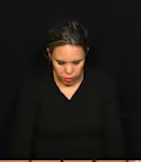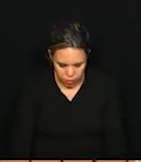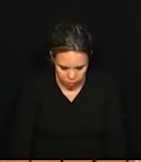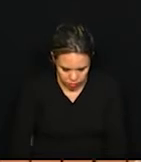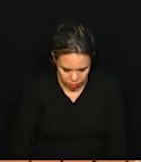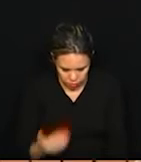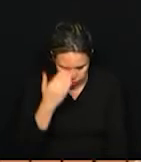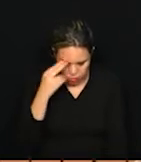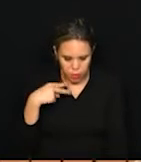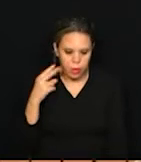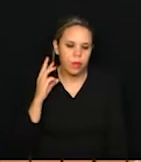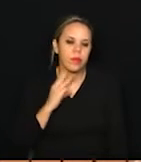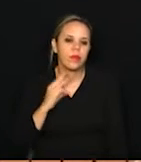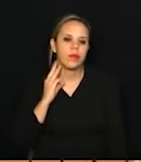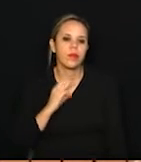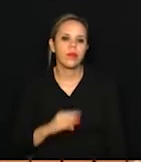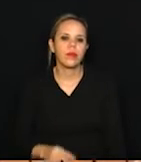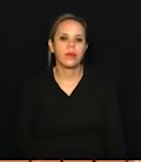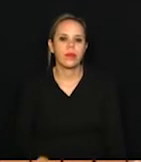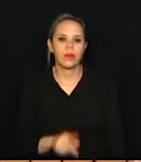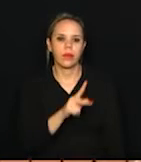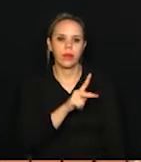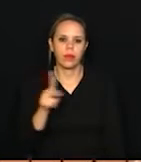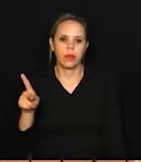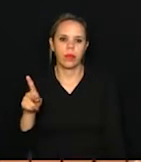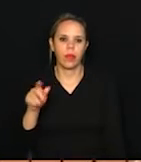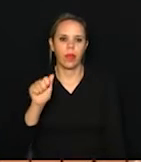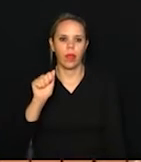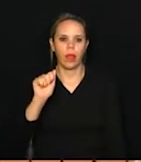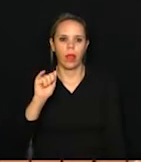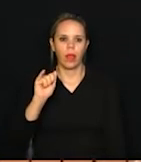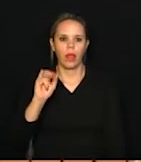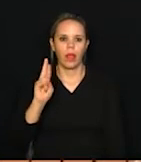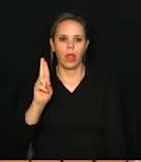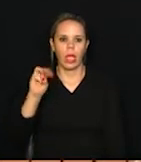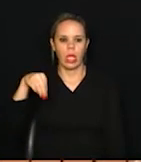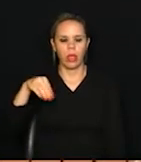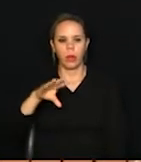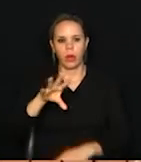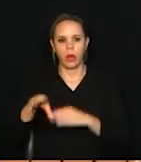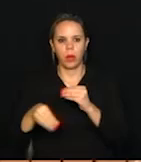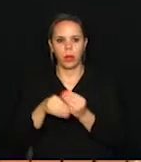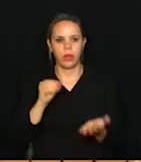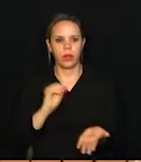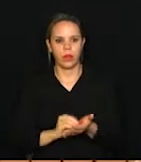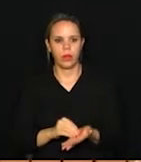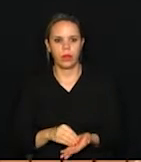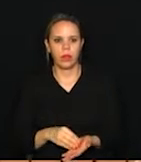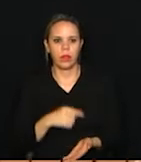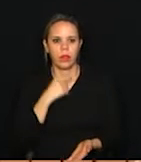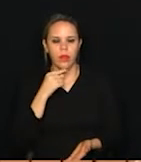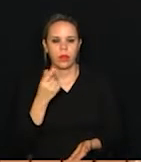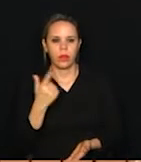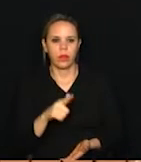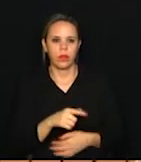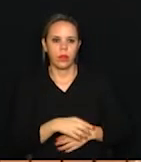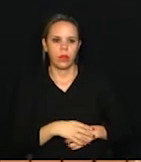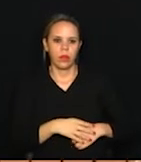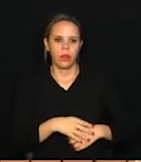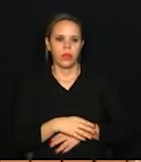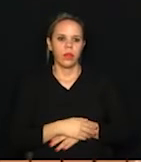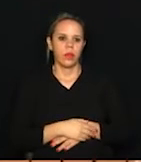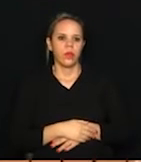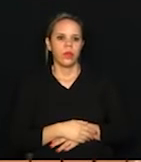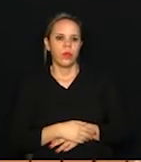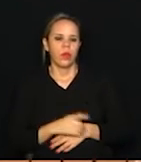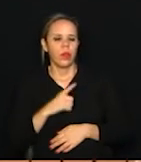Obrigado, vereador Cecílio. Senhor presidente Ayrton, só para complementar aqui, faltou eu fazer um questionamento, é que